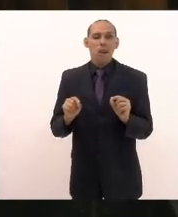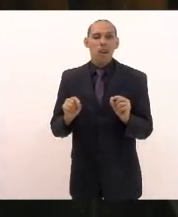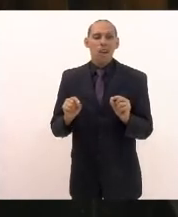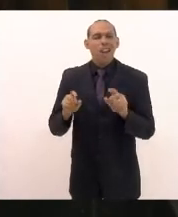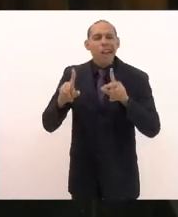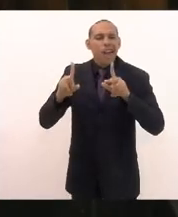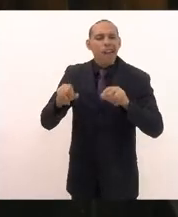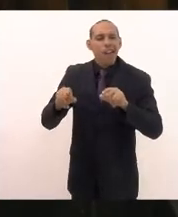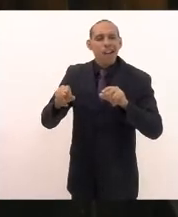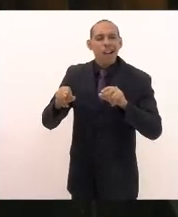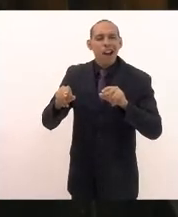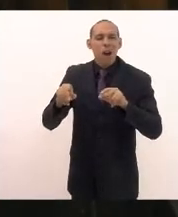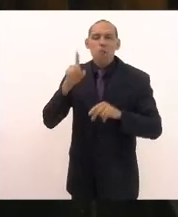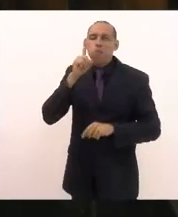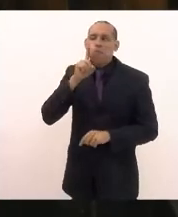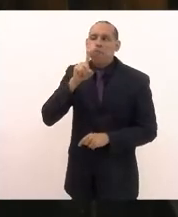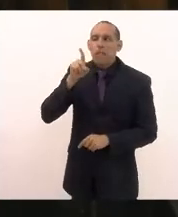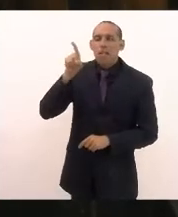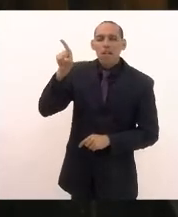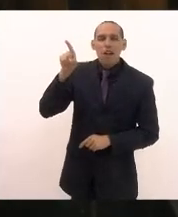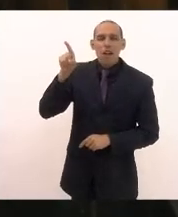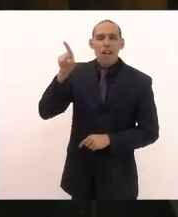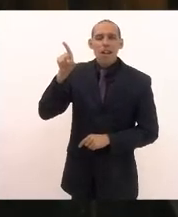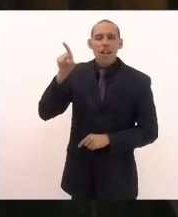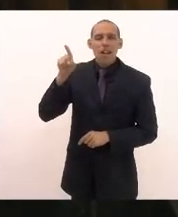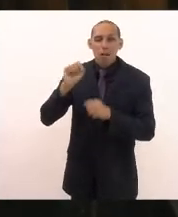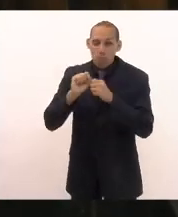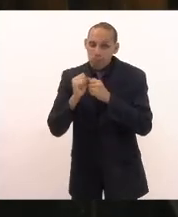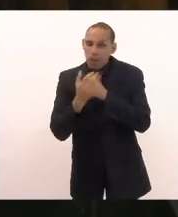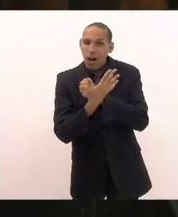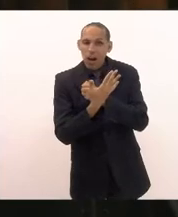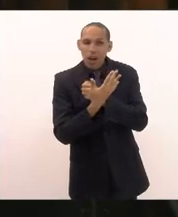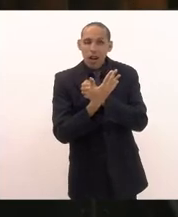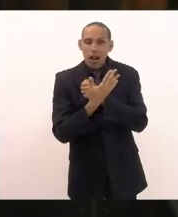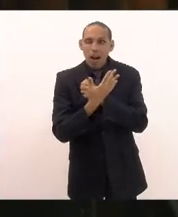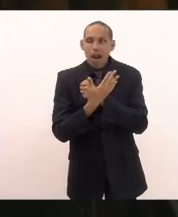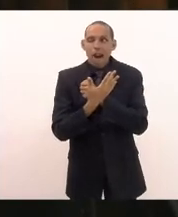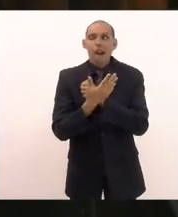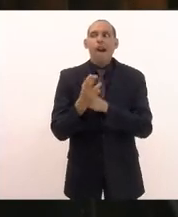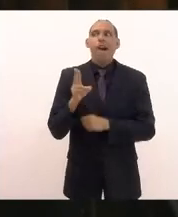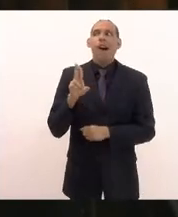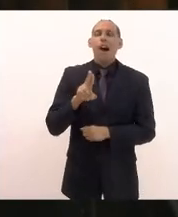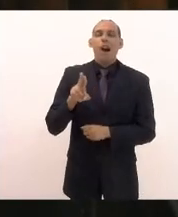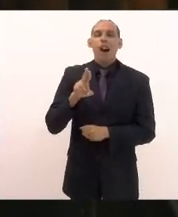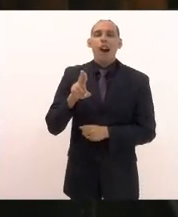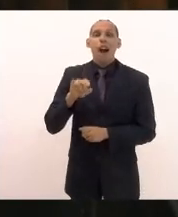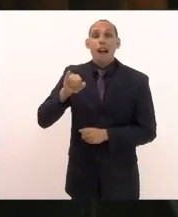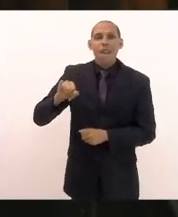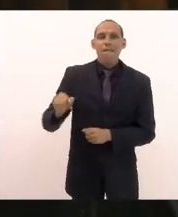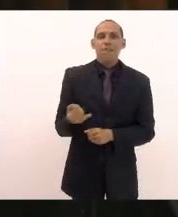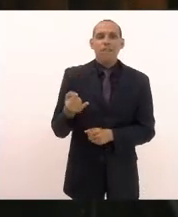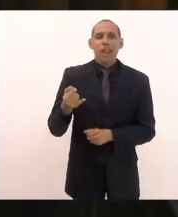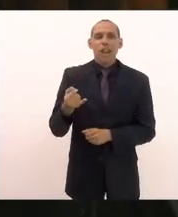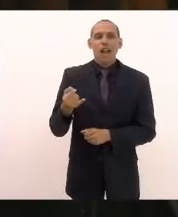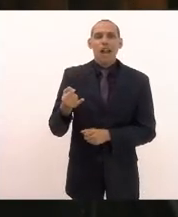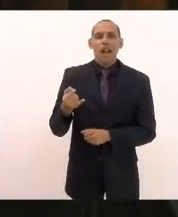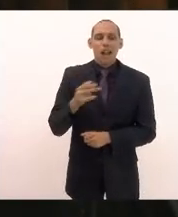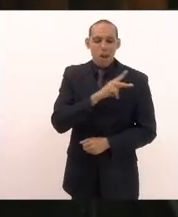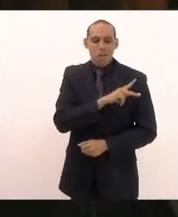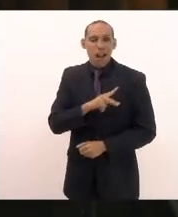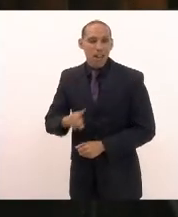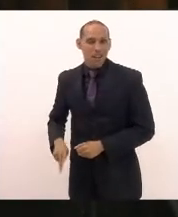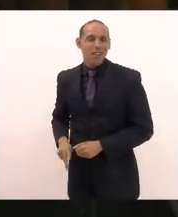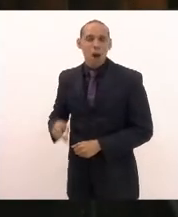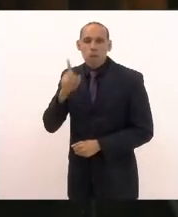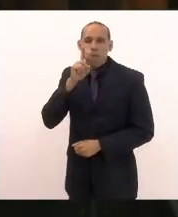fizeram nos Estados Unidos. Usaram a Covid para retirarem o presidente dos Estados Unidos e querem